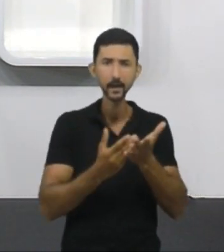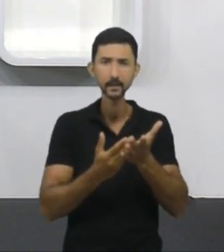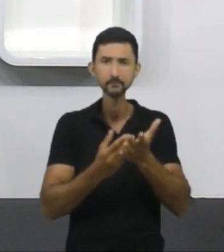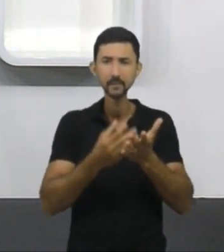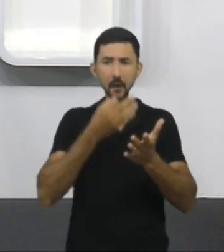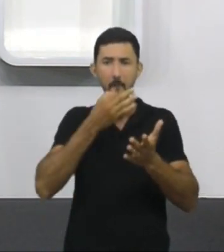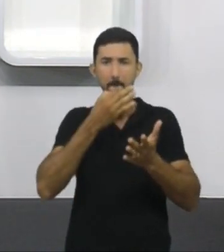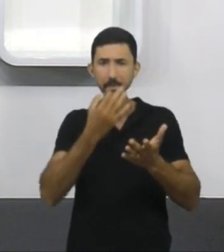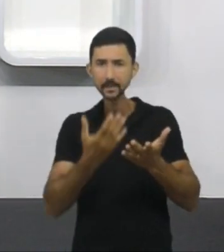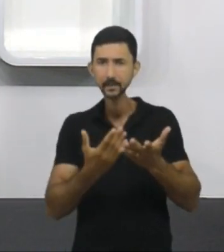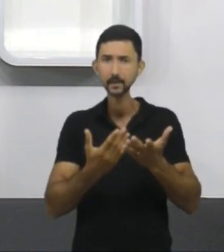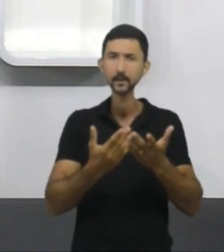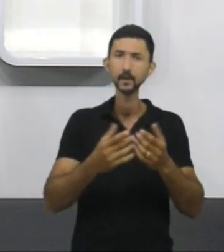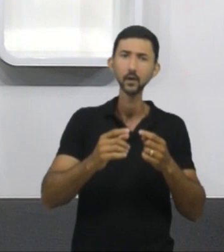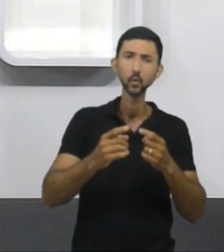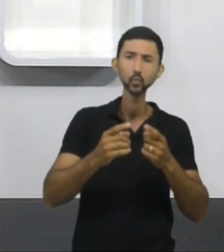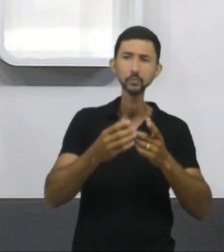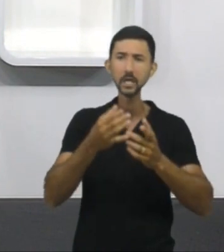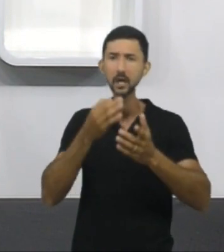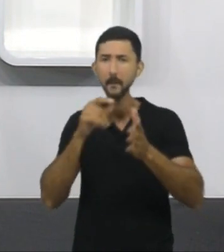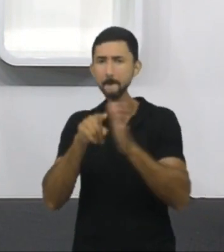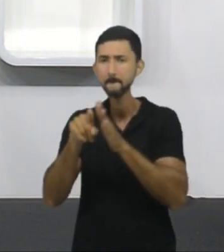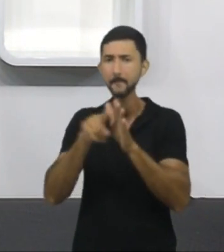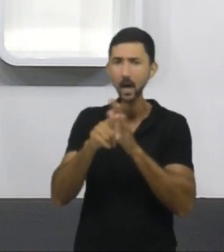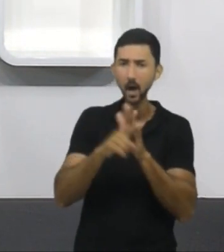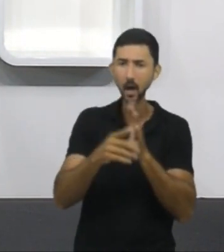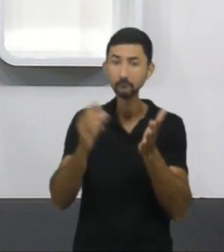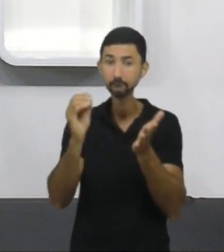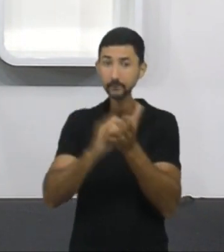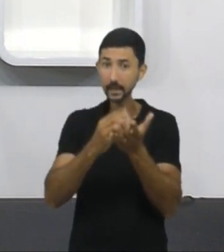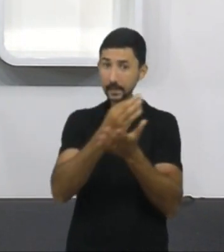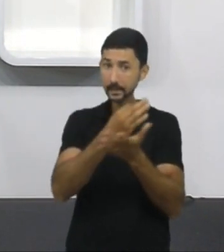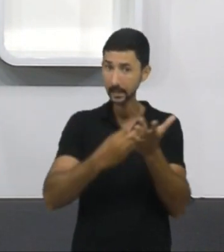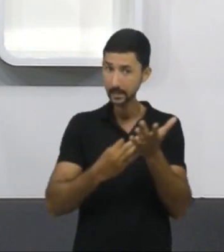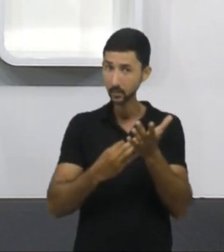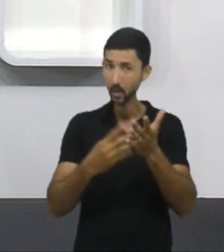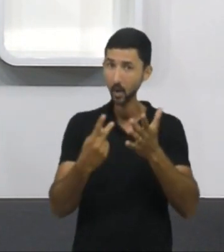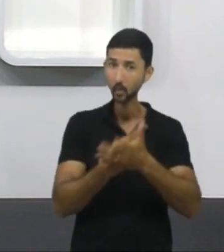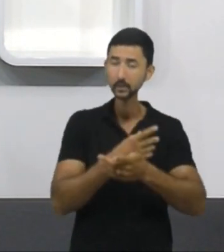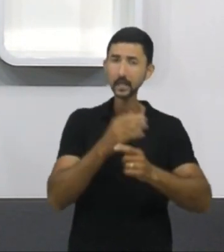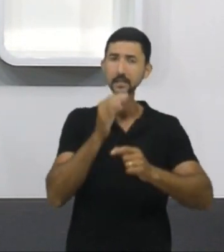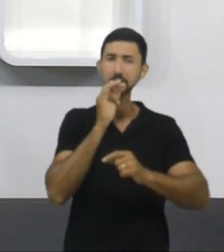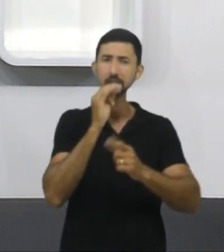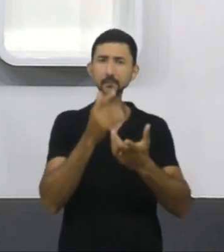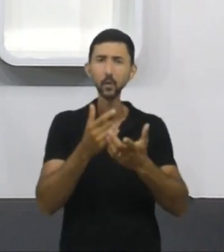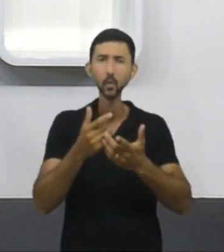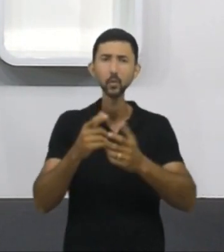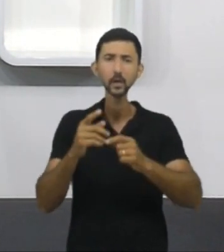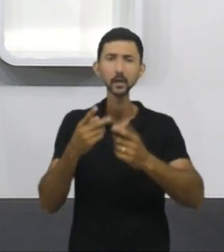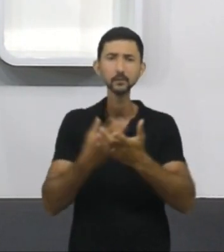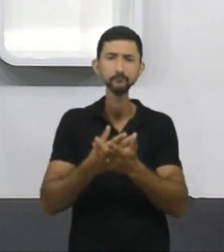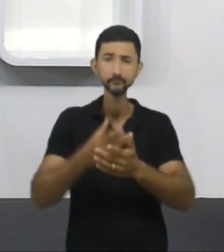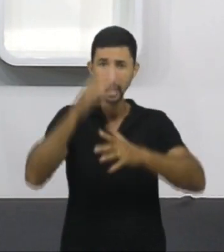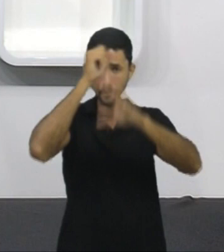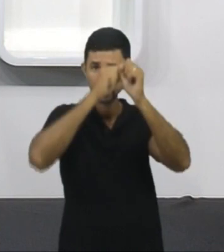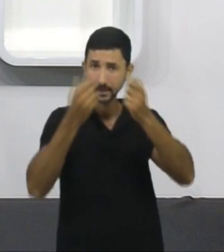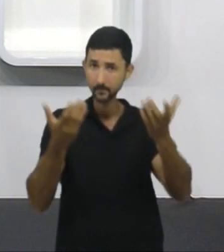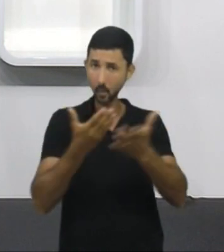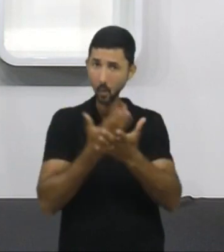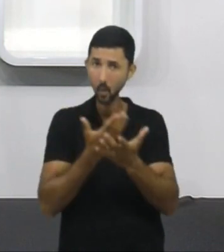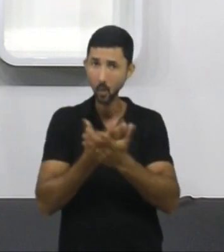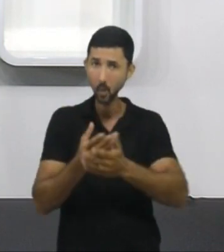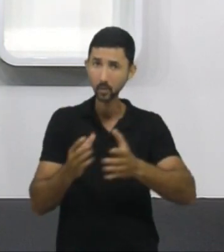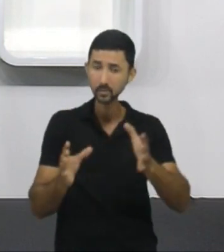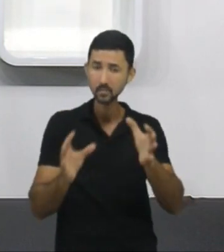dessa opinião e desses argumentos dentro do texto, ela acontece por meio daquilo que nós aprendemos hoje,